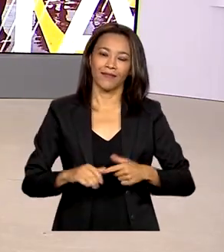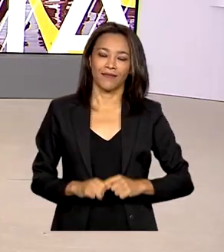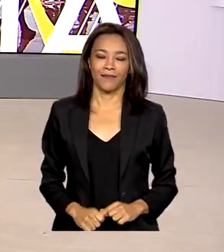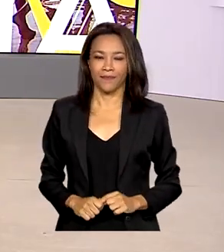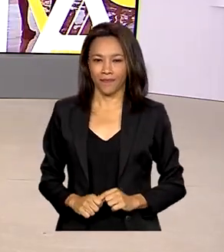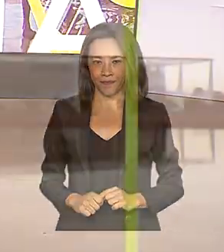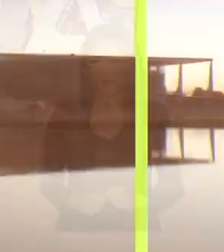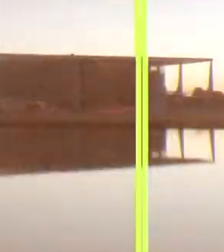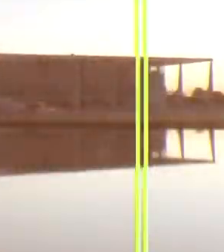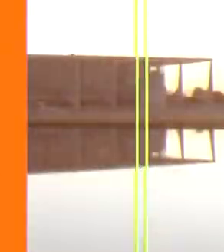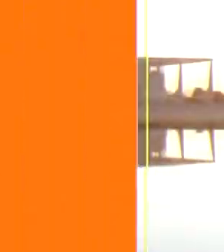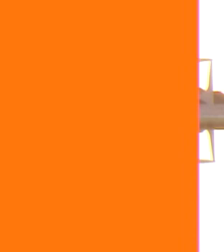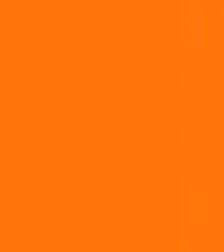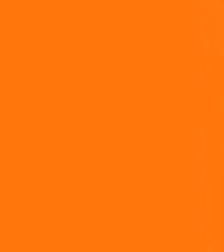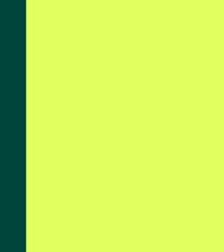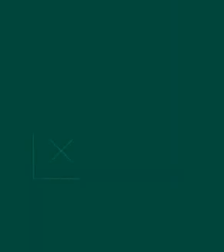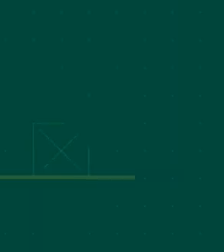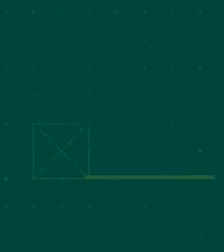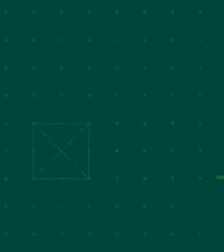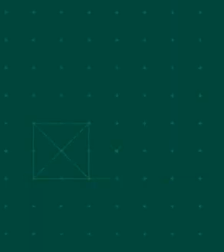ar.